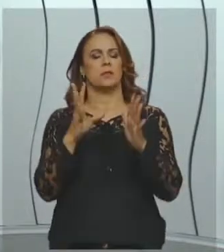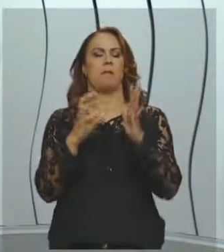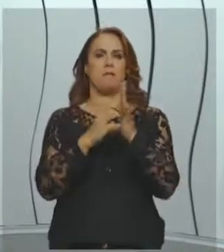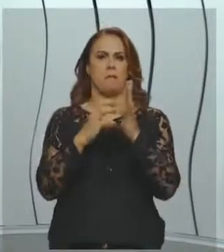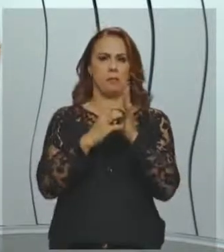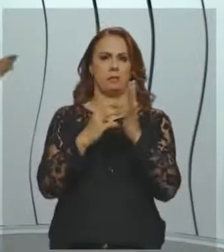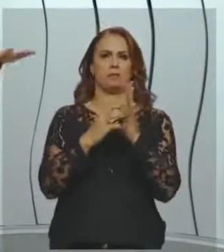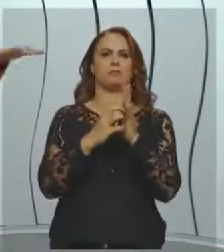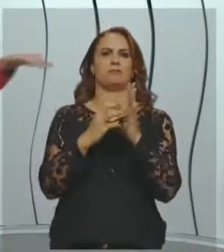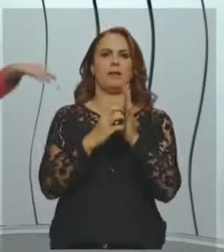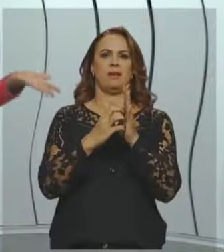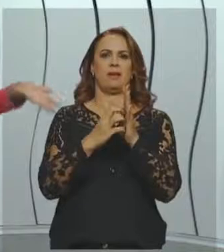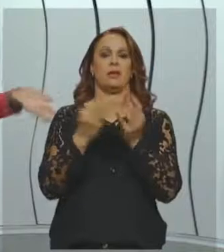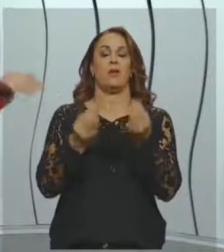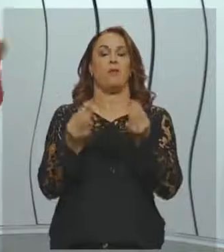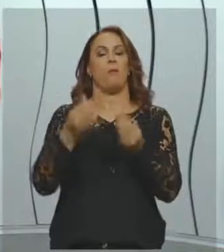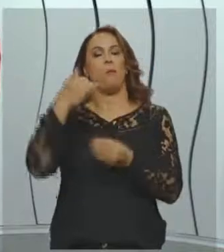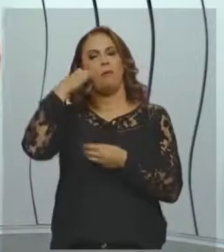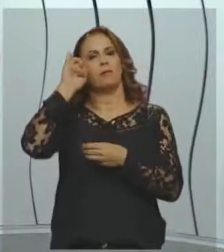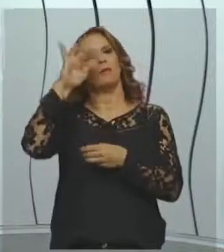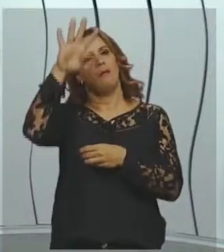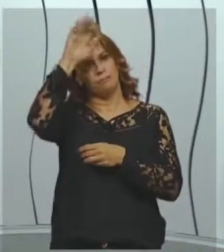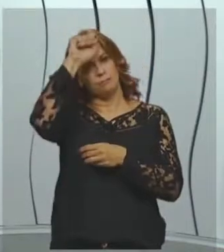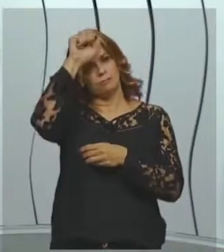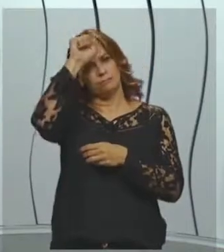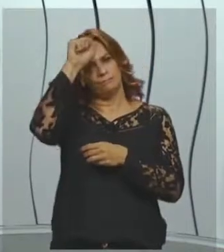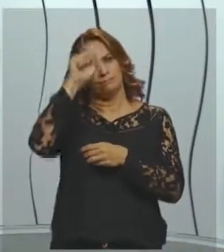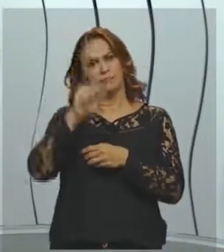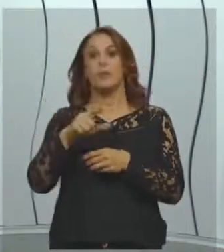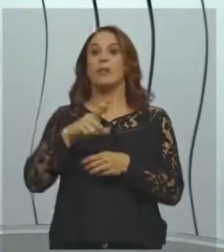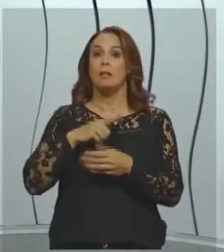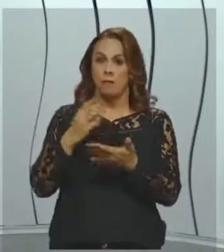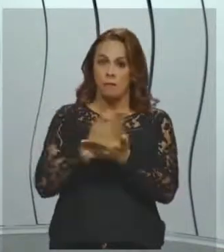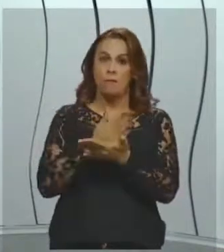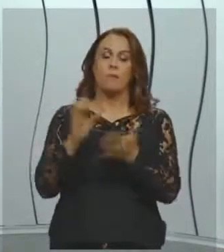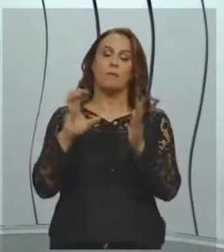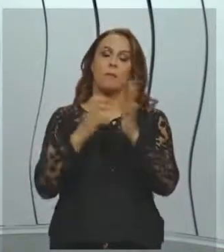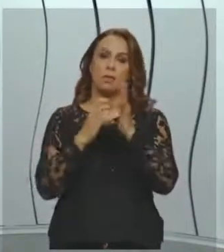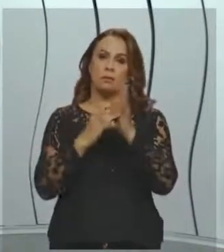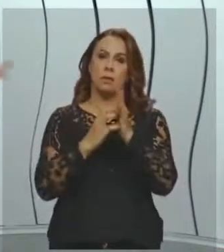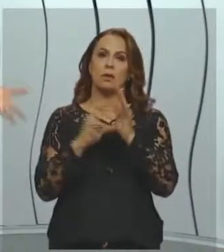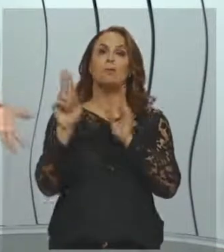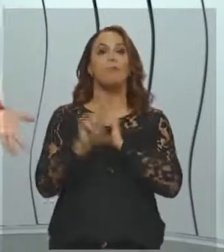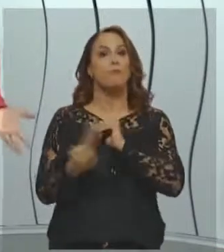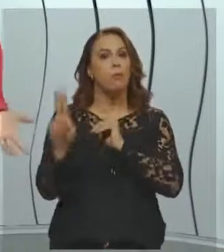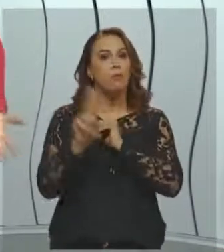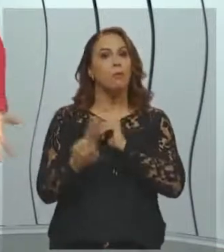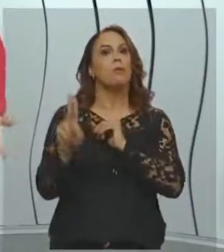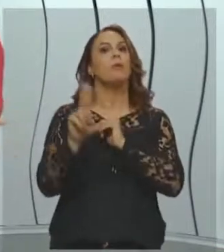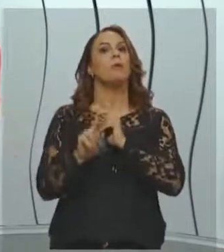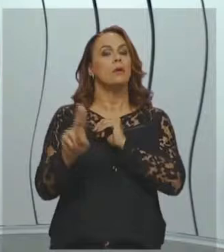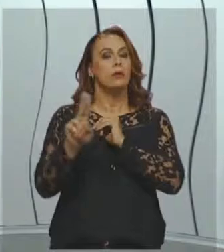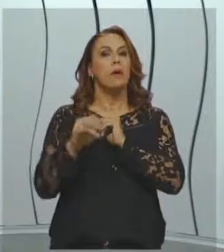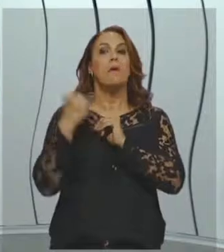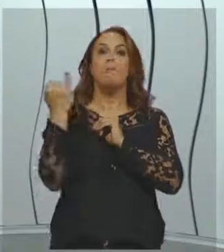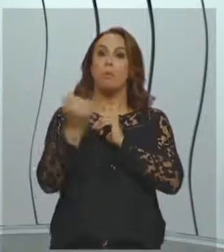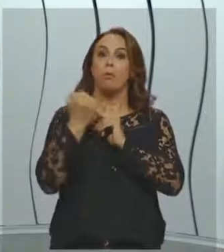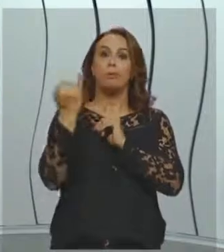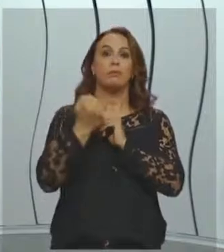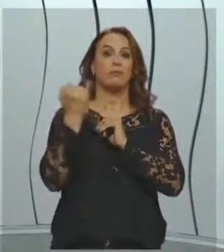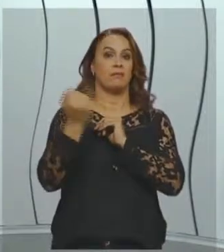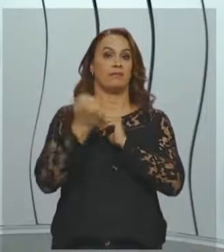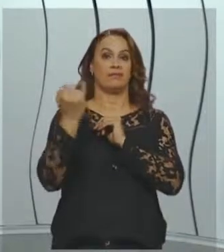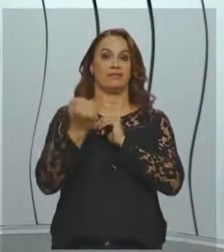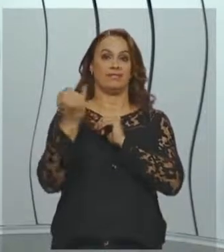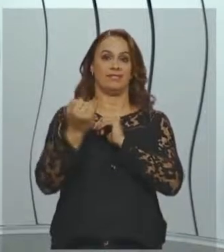Lógico que existem as bactérias também úteis, que são importantes para os seres vivos, como no caso das leveduras, as bactérias